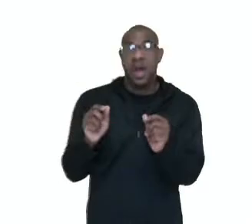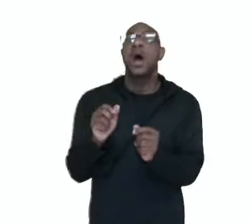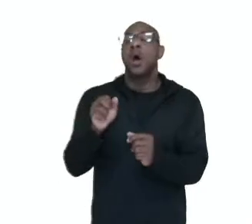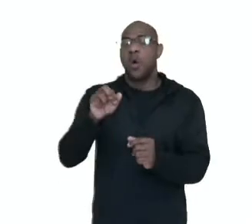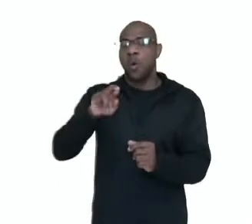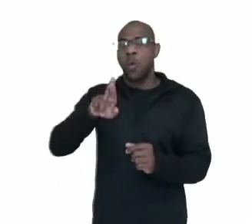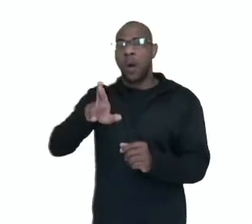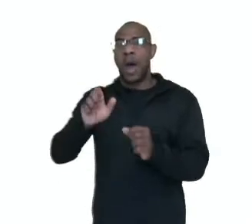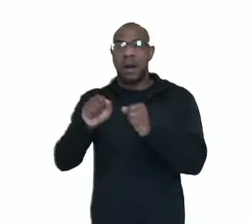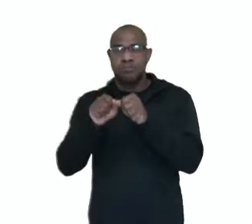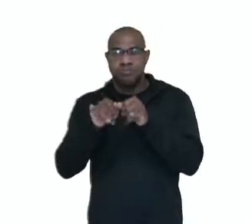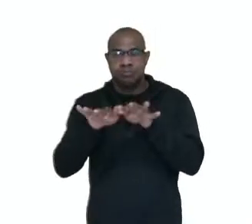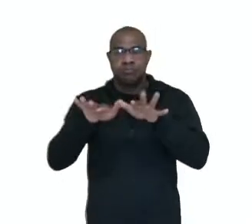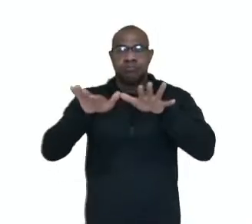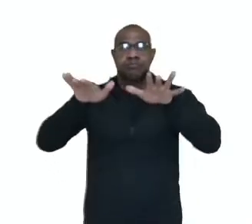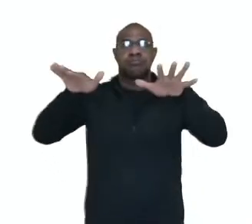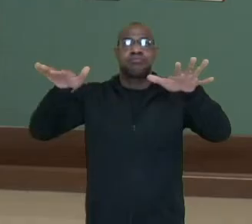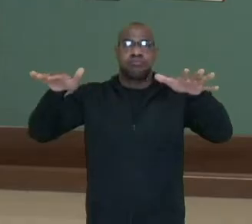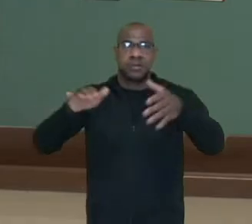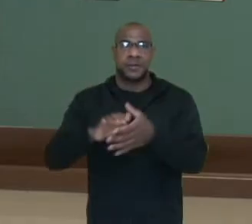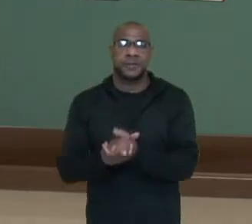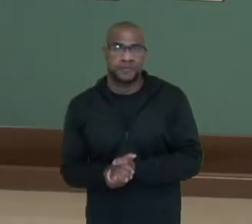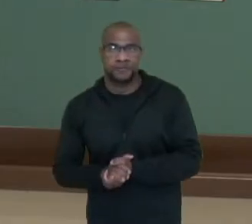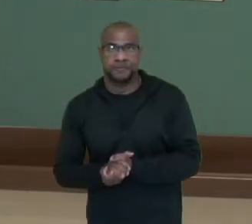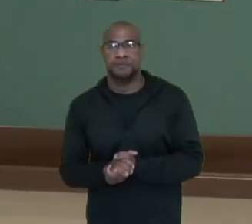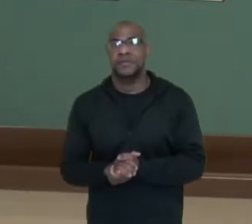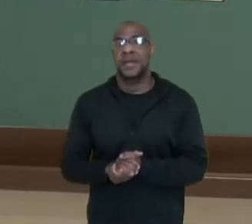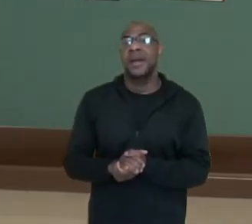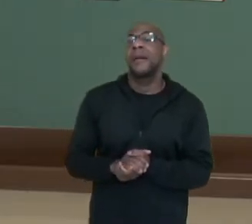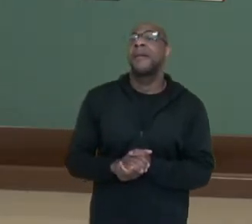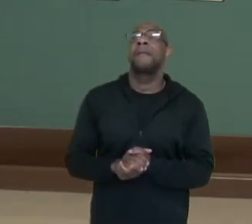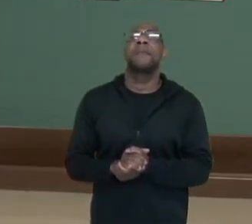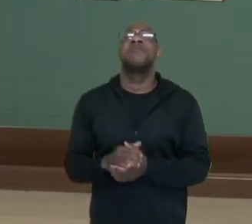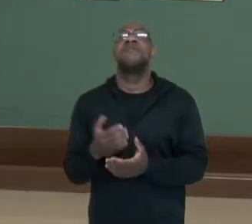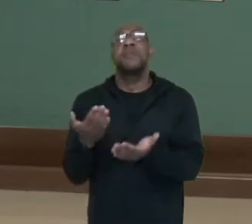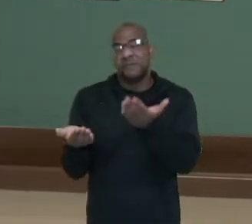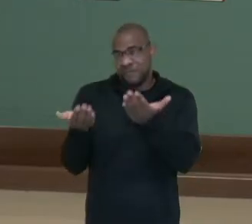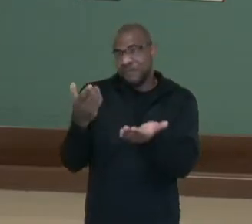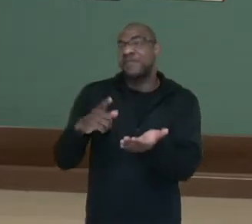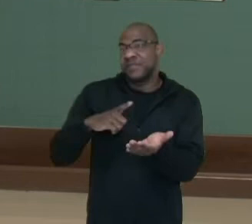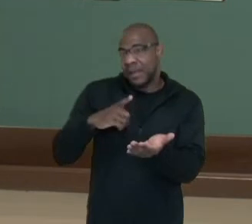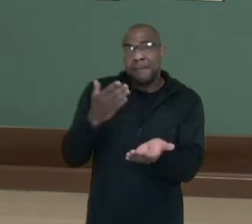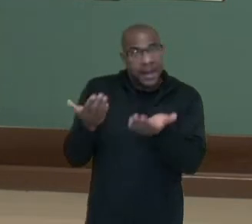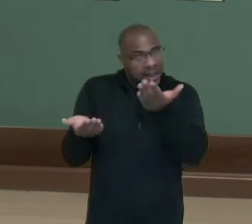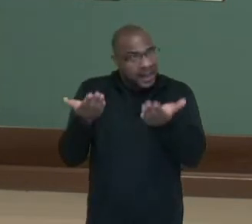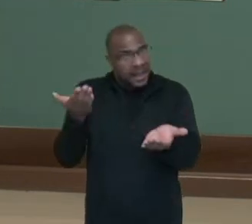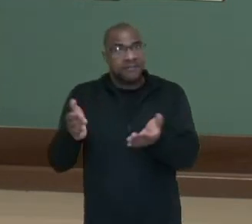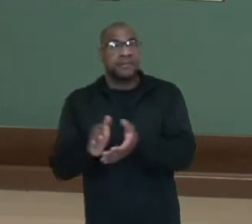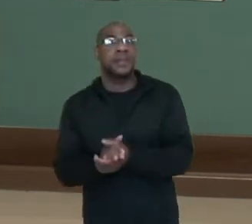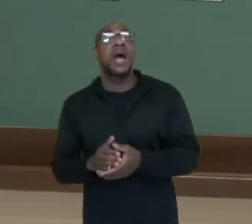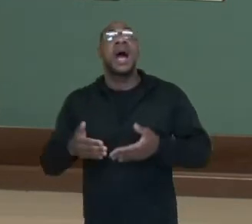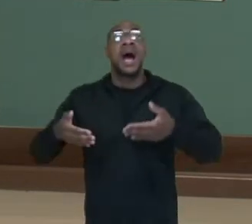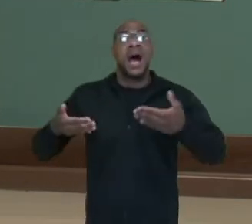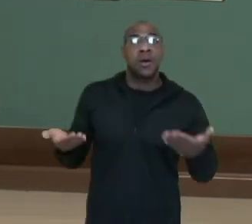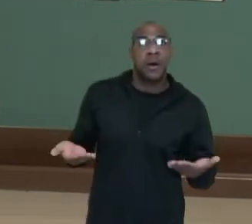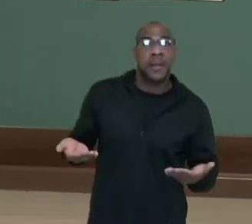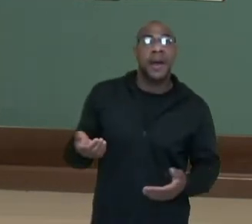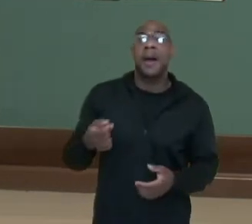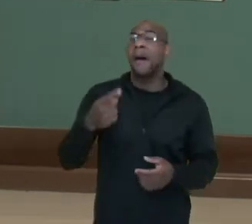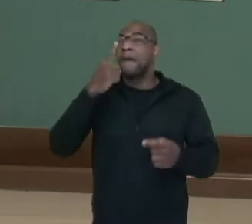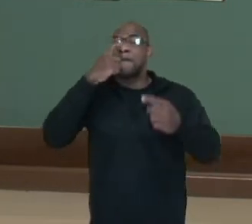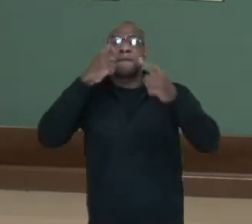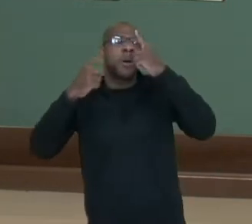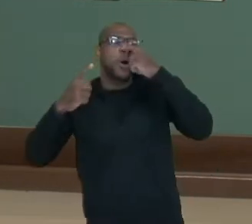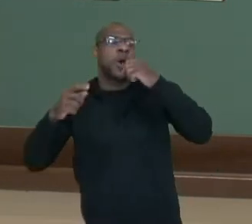mais rarefeito, menos denso, né? Ele vai ficar mais leve. Considera-se poluente o